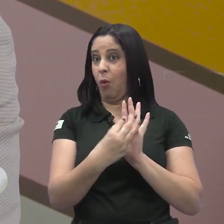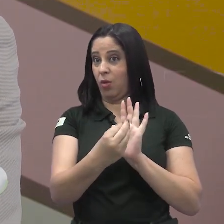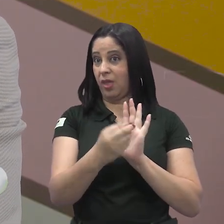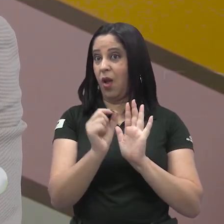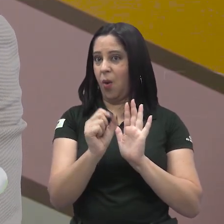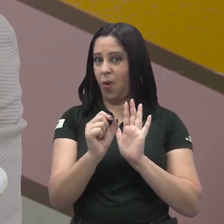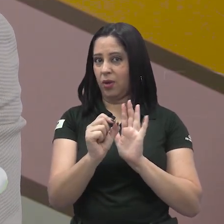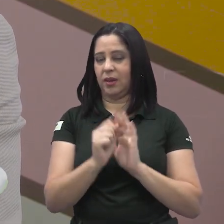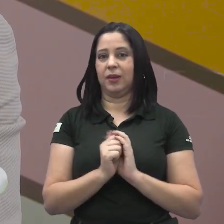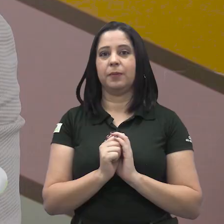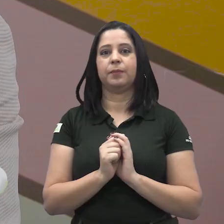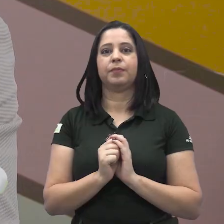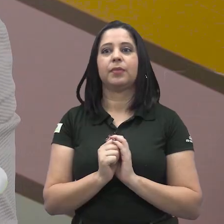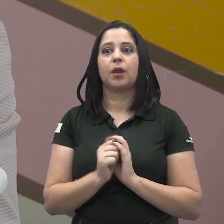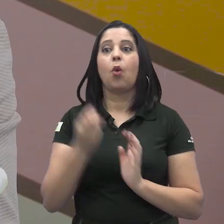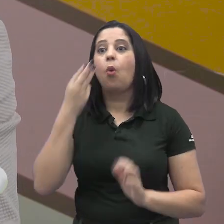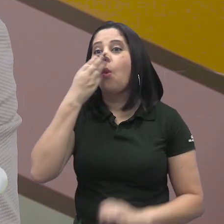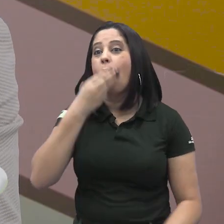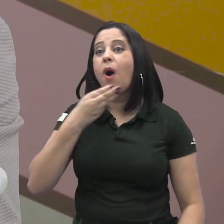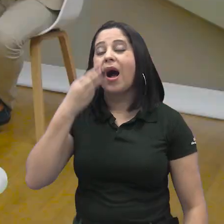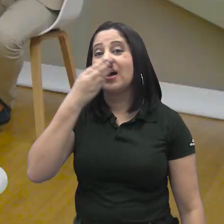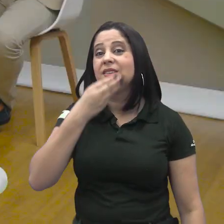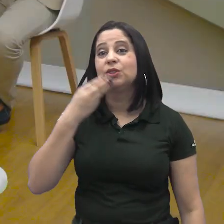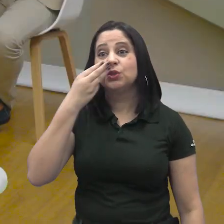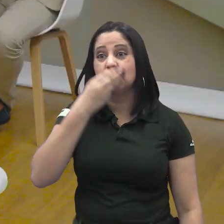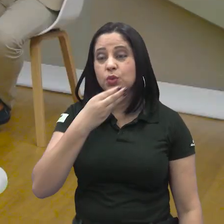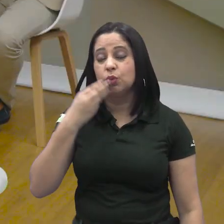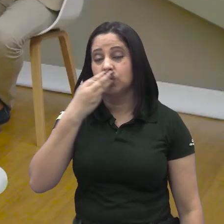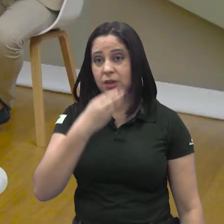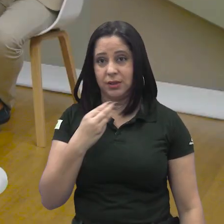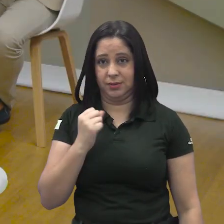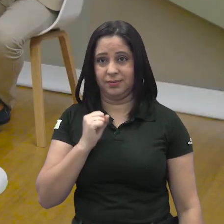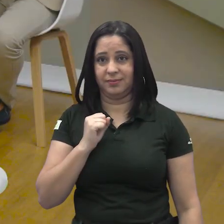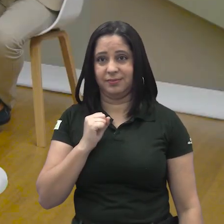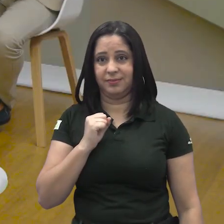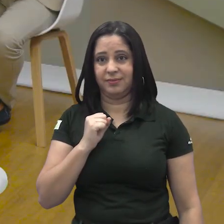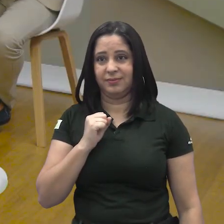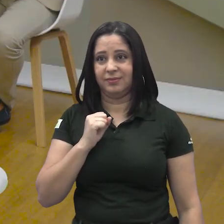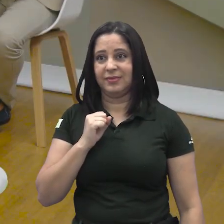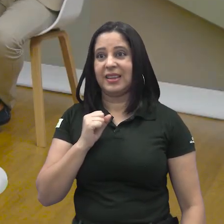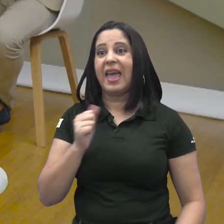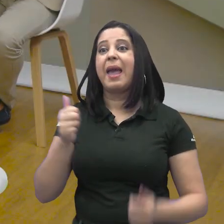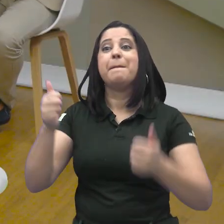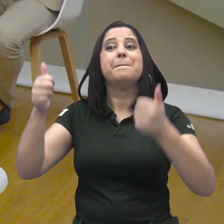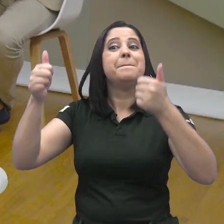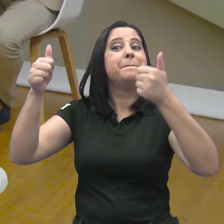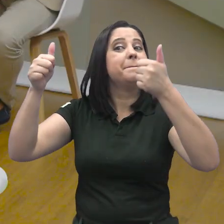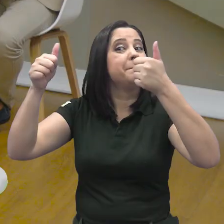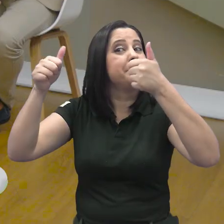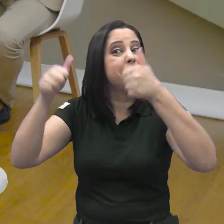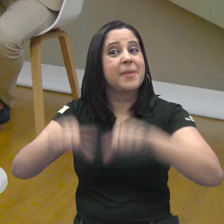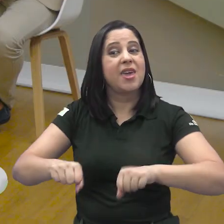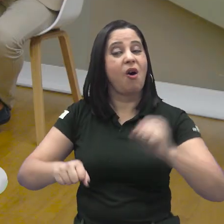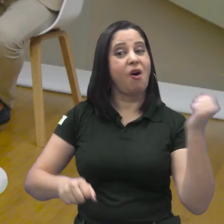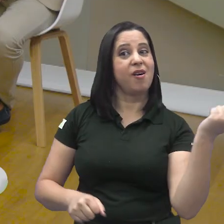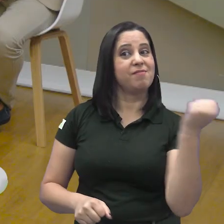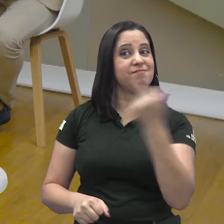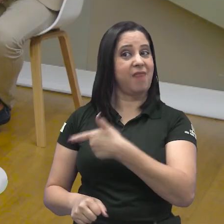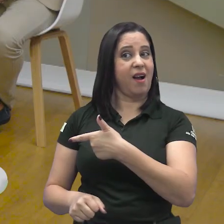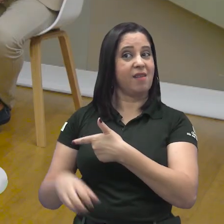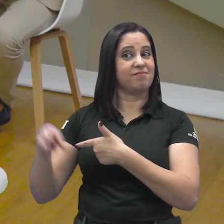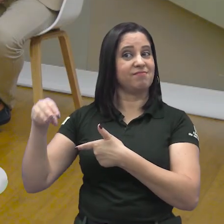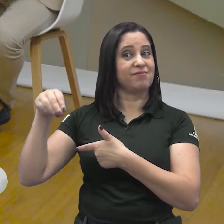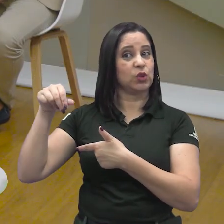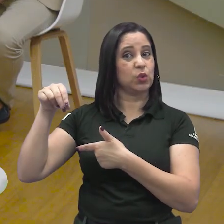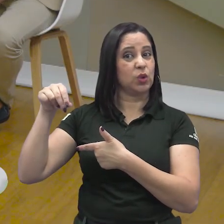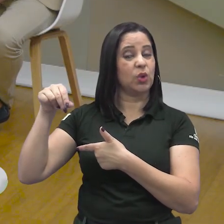40 anos, o açúcar e tudo que ele representa tem sido muito mais importante, até por questão